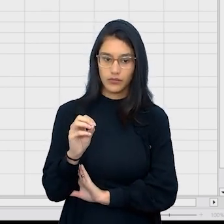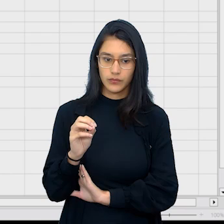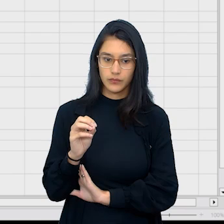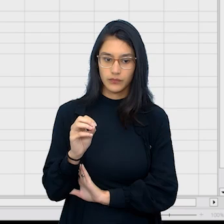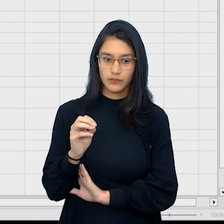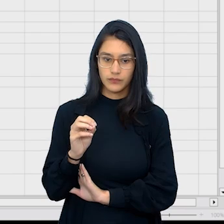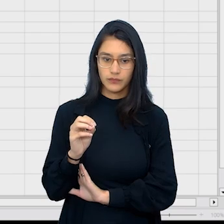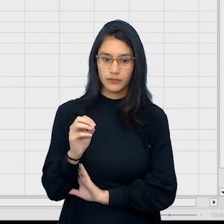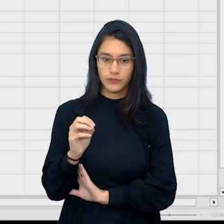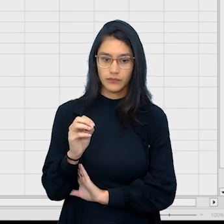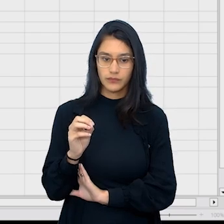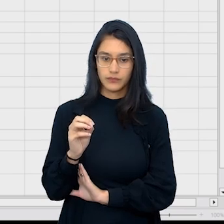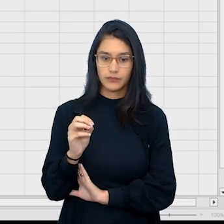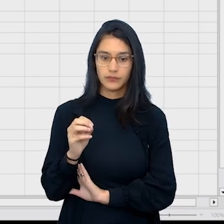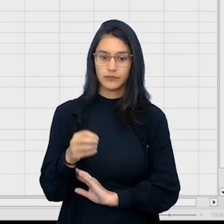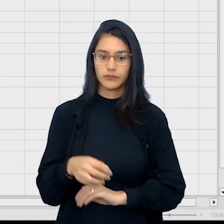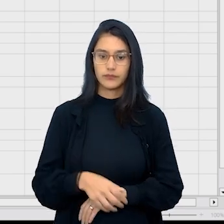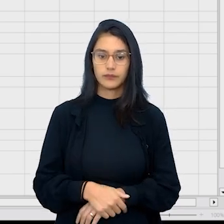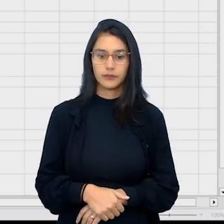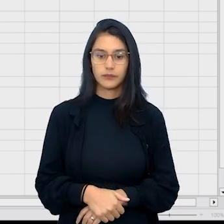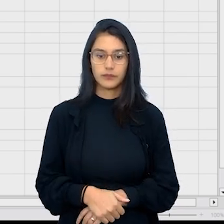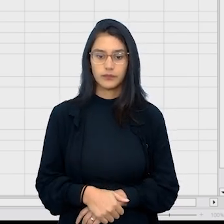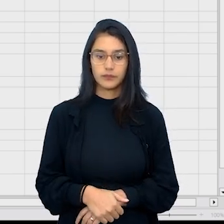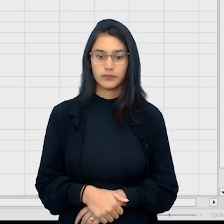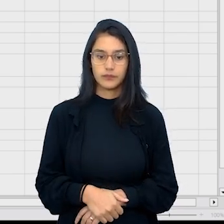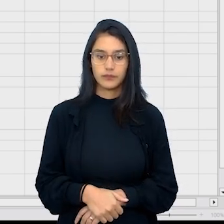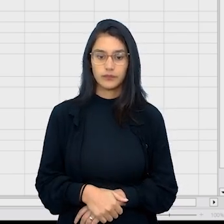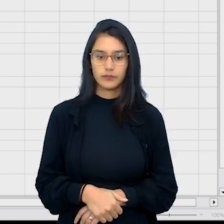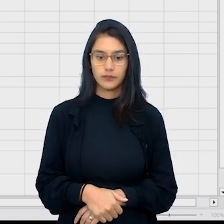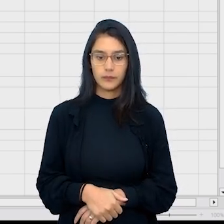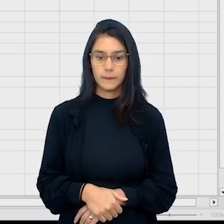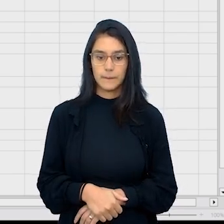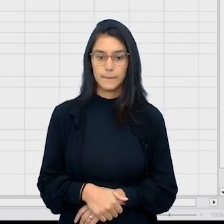aí que eu mexi. Vou voltar aqui.